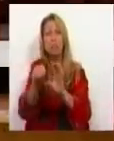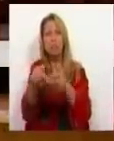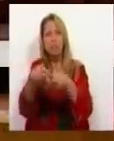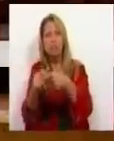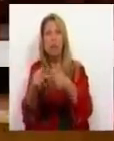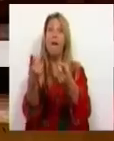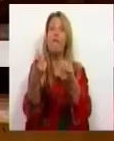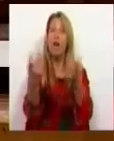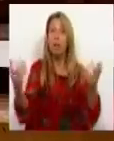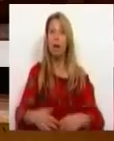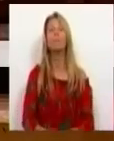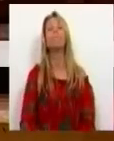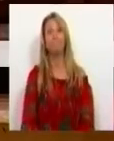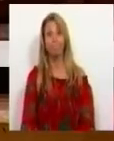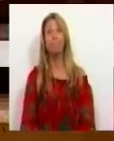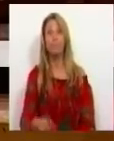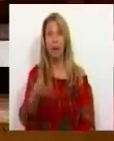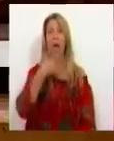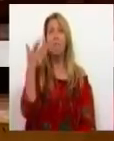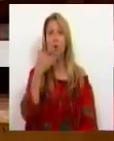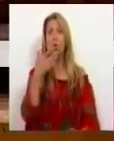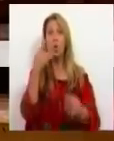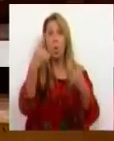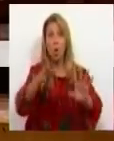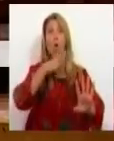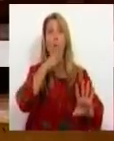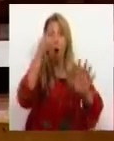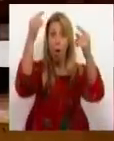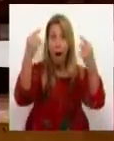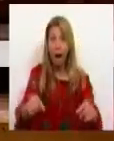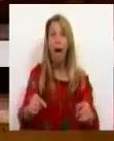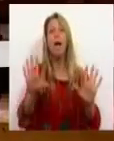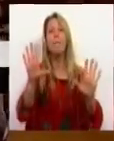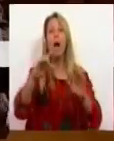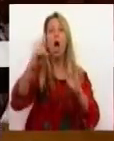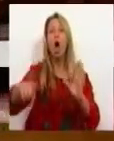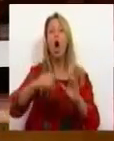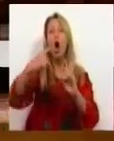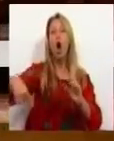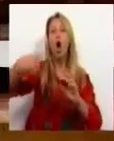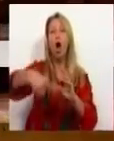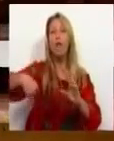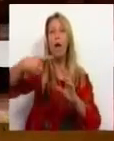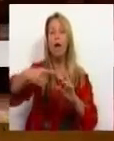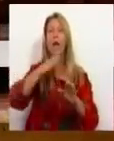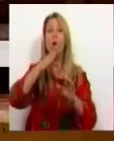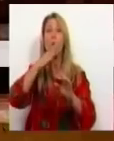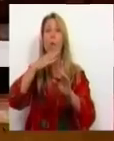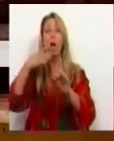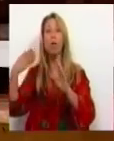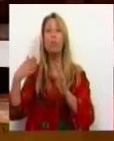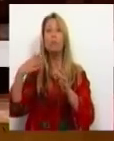deputados, é o absurdo de haver comboios, mas não haver rodas para os comboios circularem. De quem é a